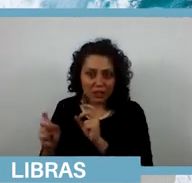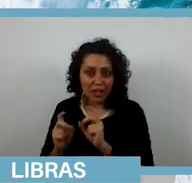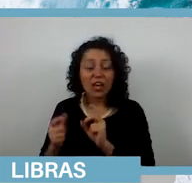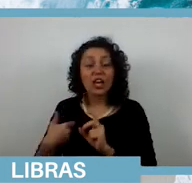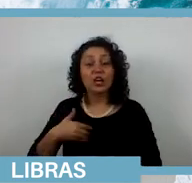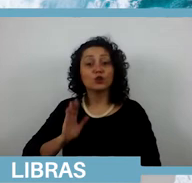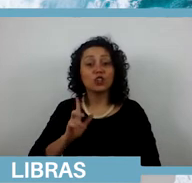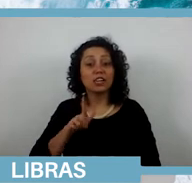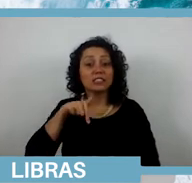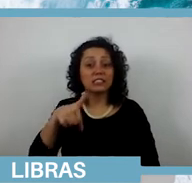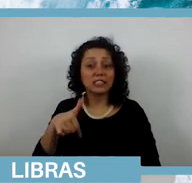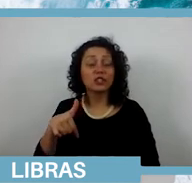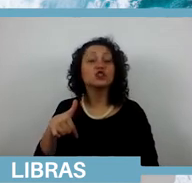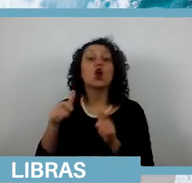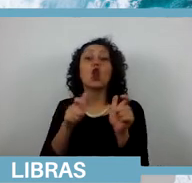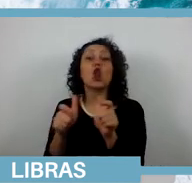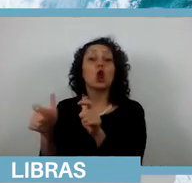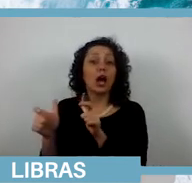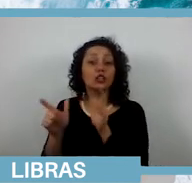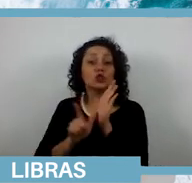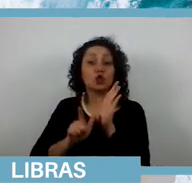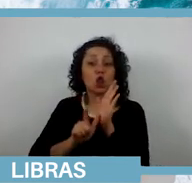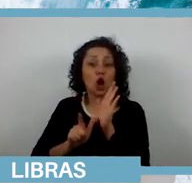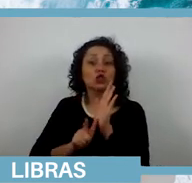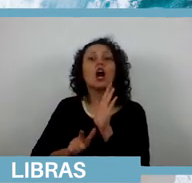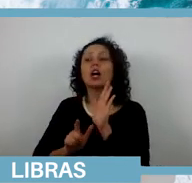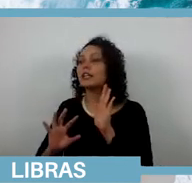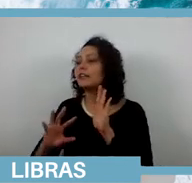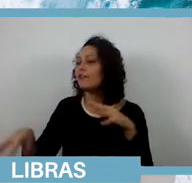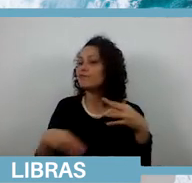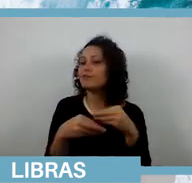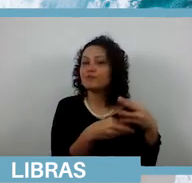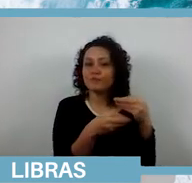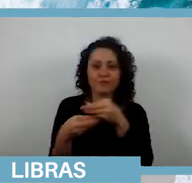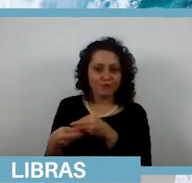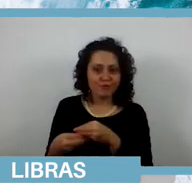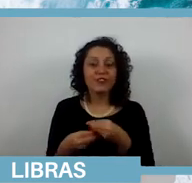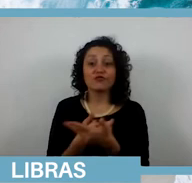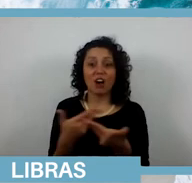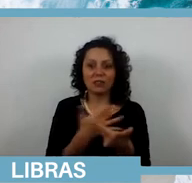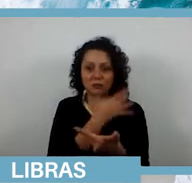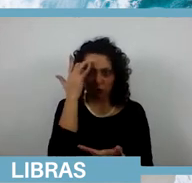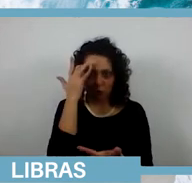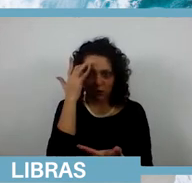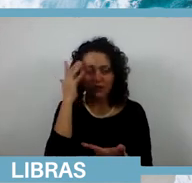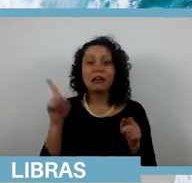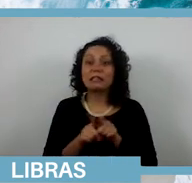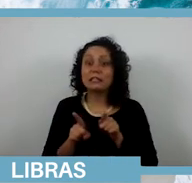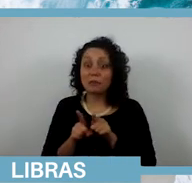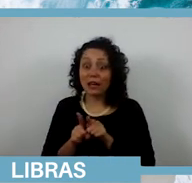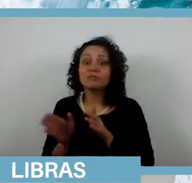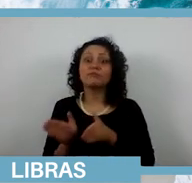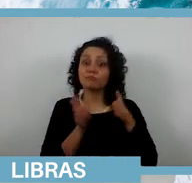7 pontos físicos de venda só entre lojas colaborativas e ao mesmo tempo que eu fazia as feiras. E nisso os cursos rolando em paralelo também,